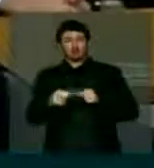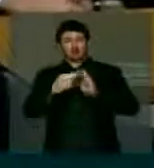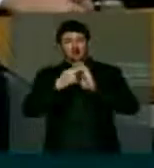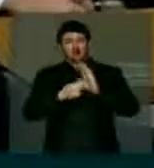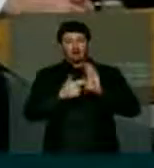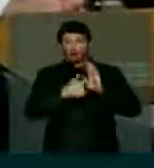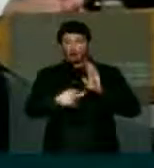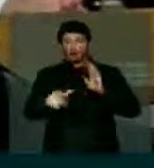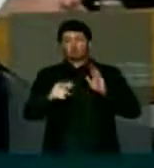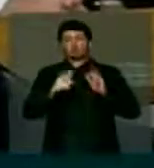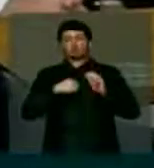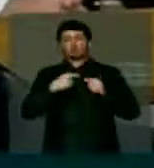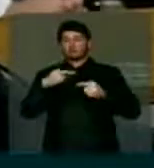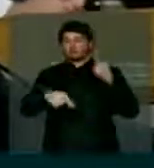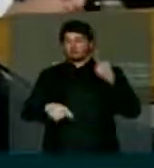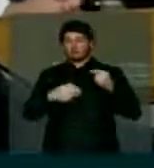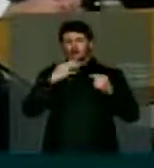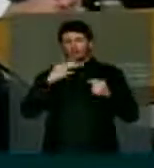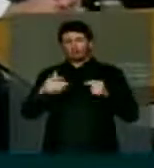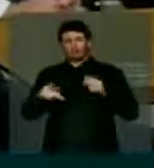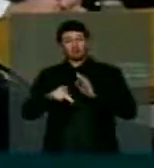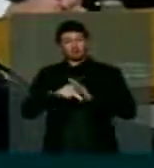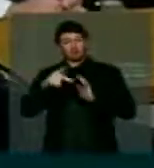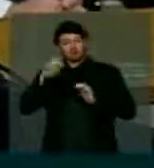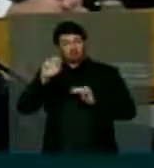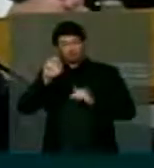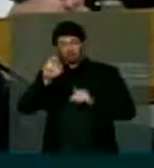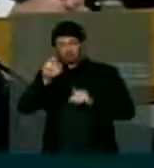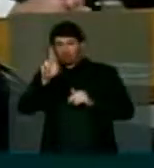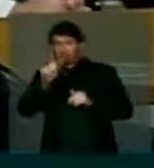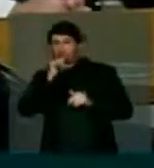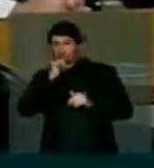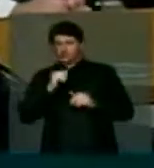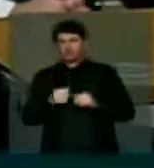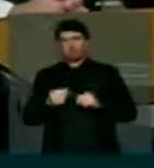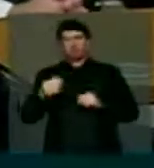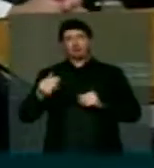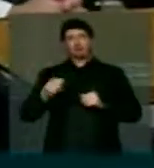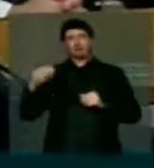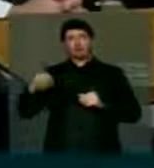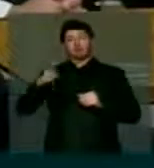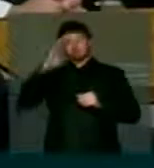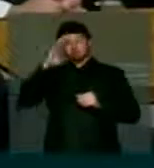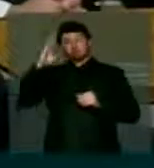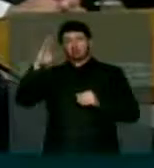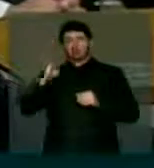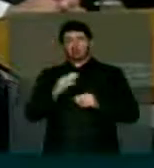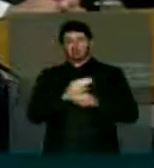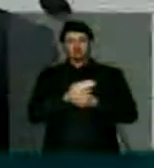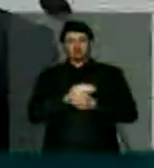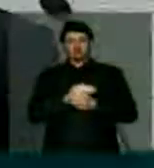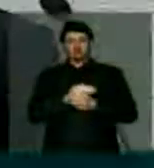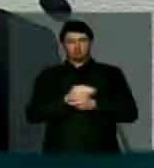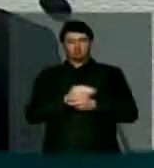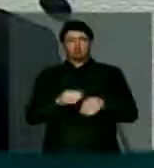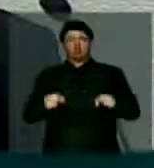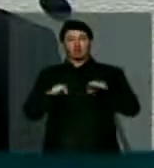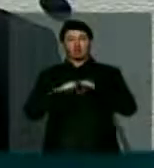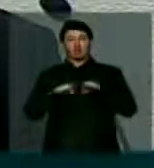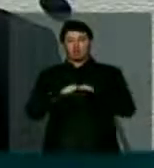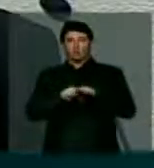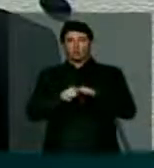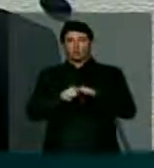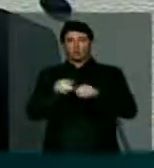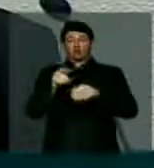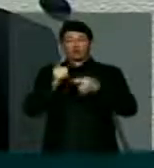cláusulas totalmente desfavoráveis aos interesses da Petrobras. Por exemplo, a participação prioritária e paritária